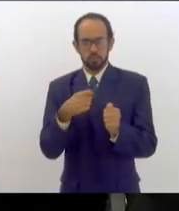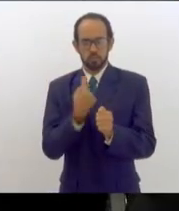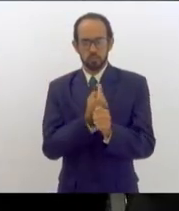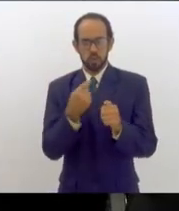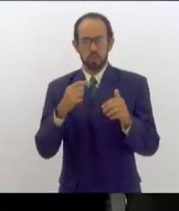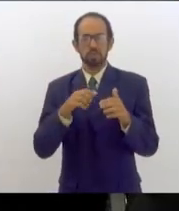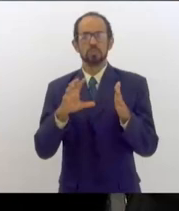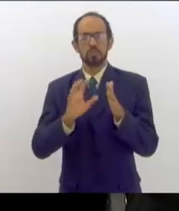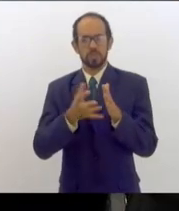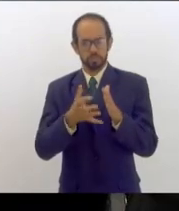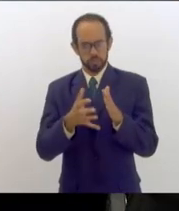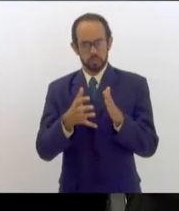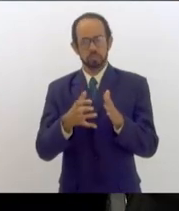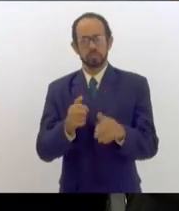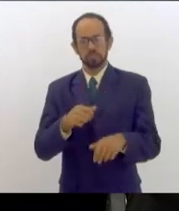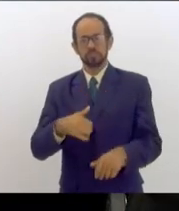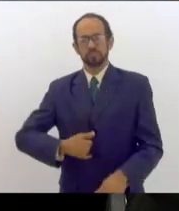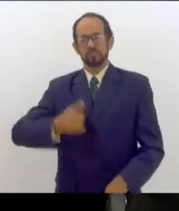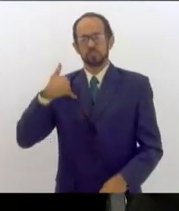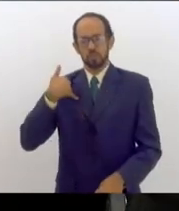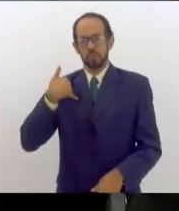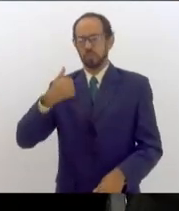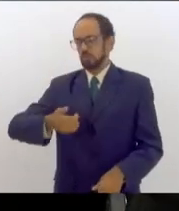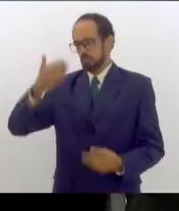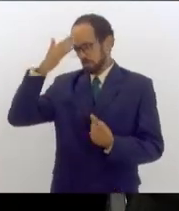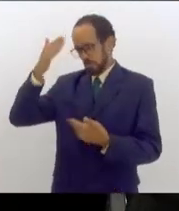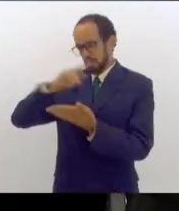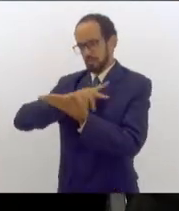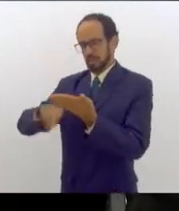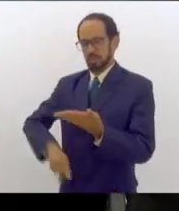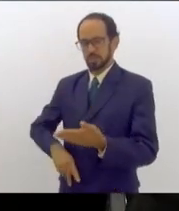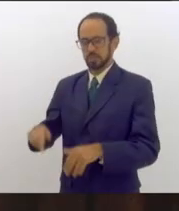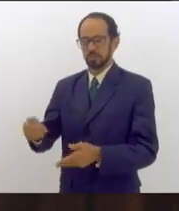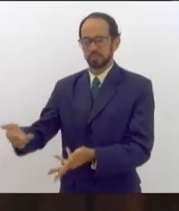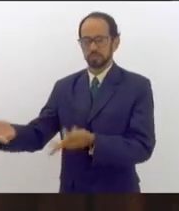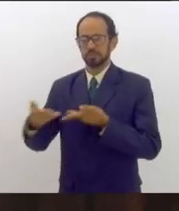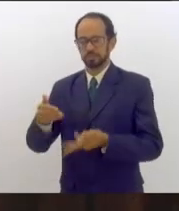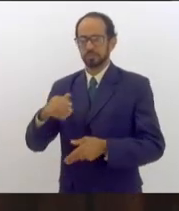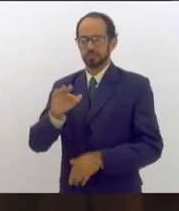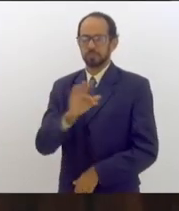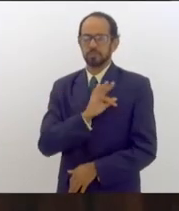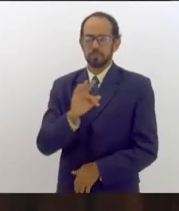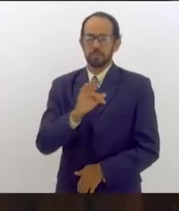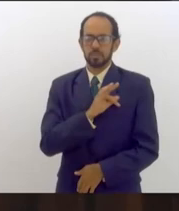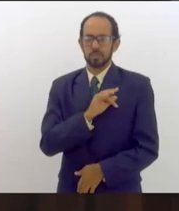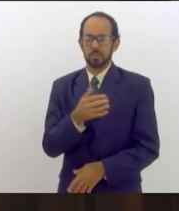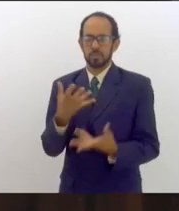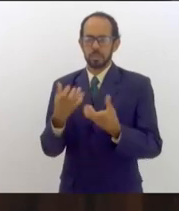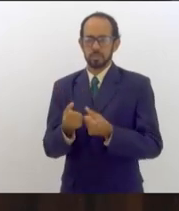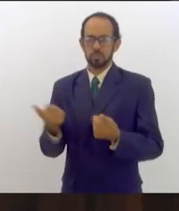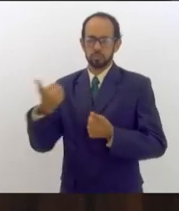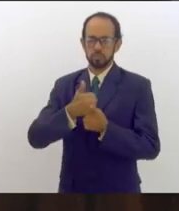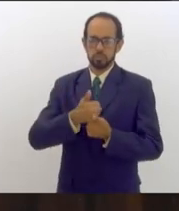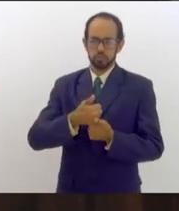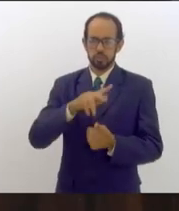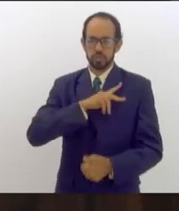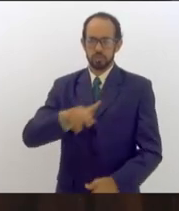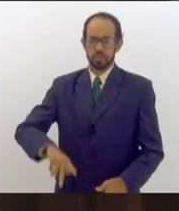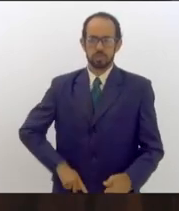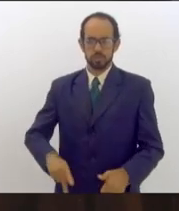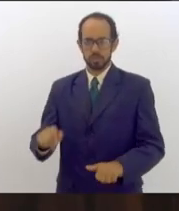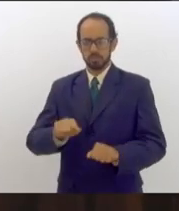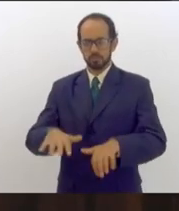é motivo de muito orgulho obrigado senhor presidente ouvindo a deputada Marta Rocha para assumir a presidência dos trabalhos